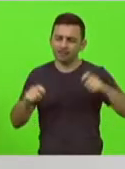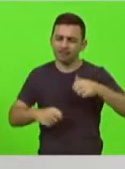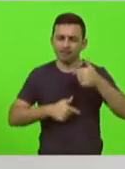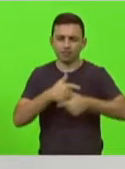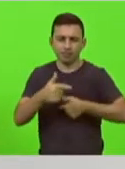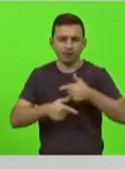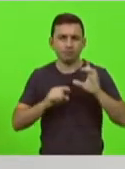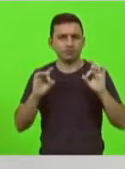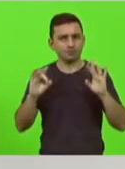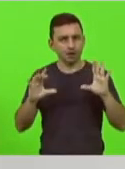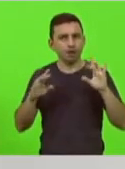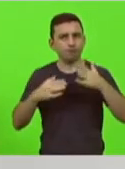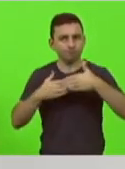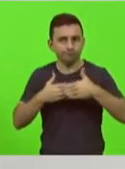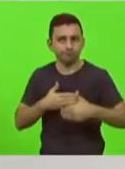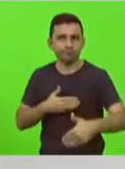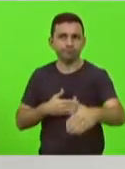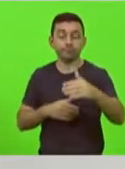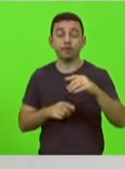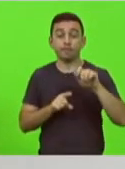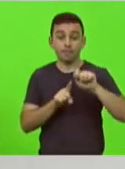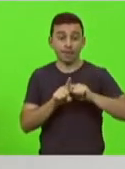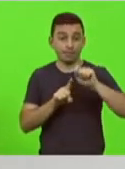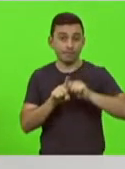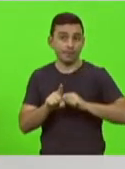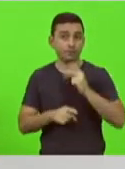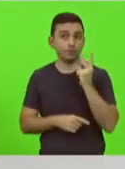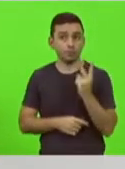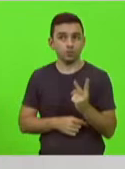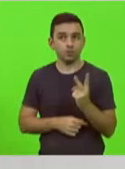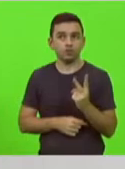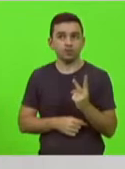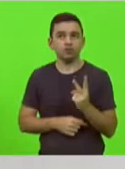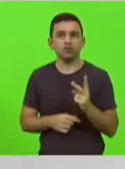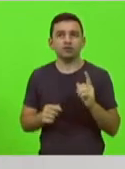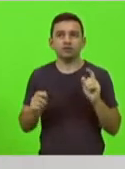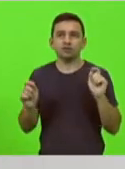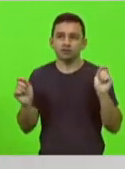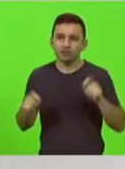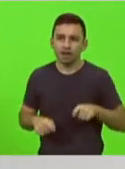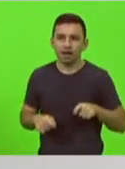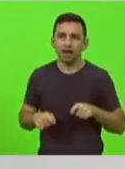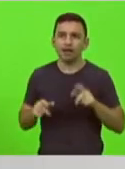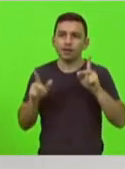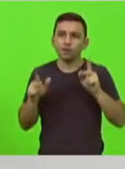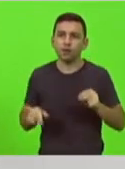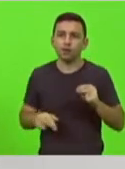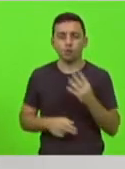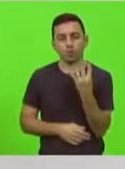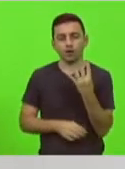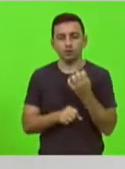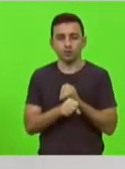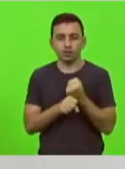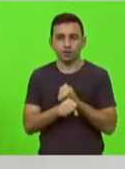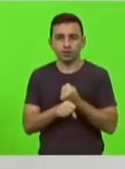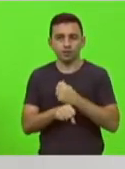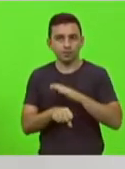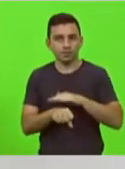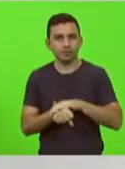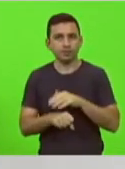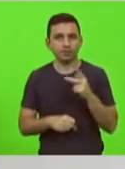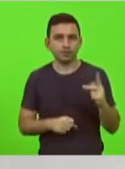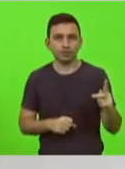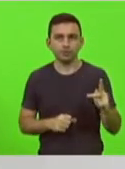trabalho. Que esses 2 meses sejam como se fossem 4 anos de mandato. E,